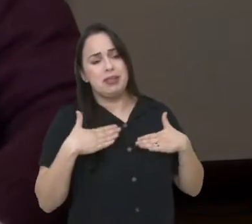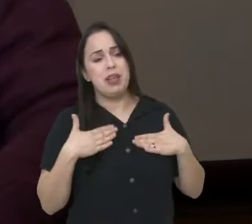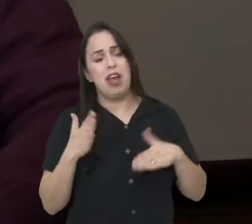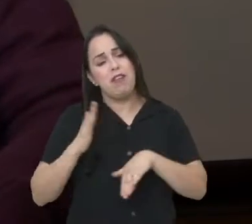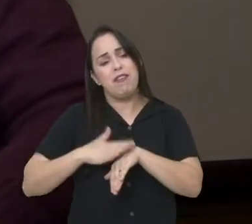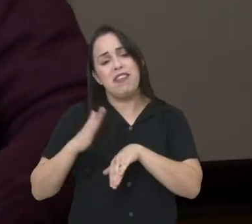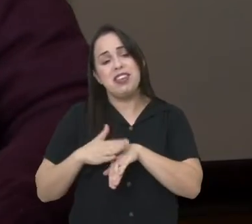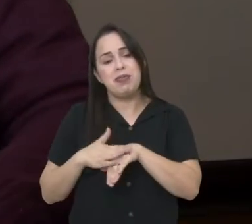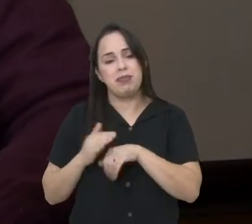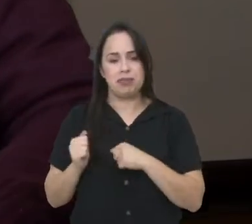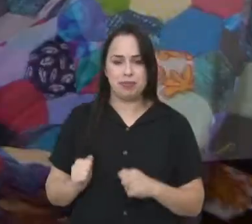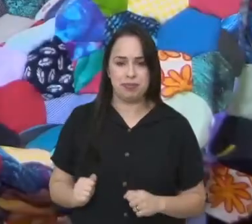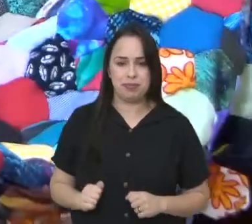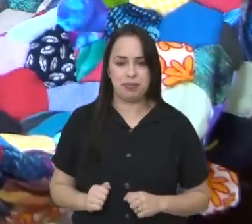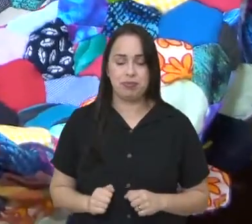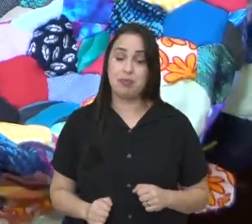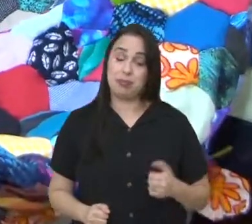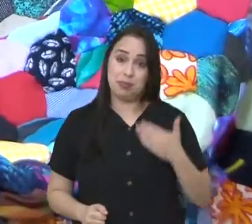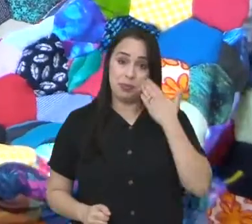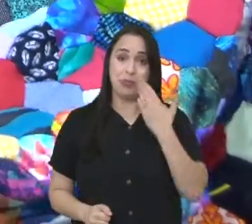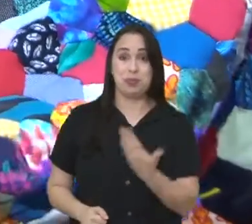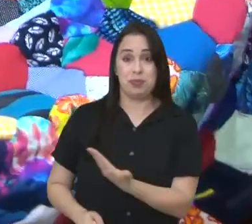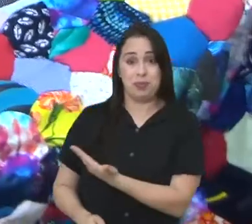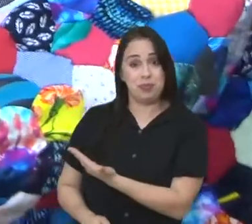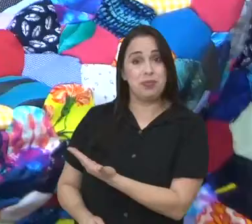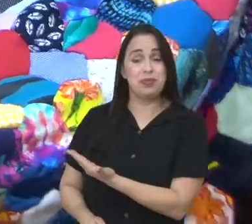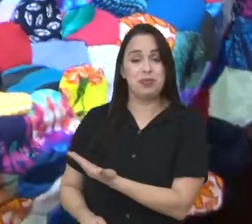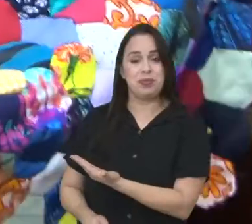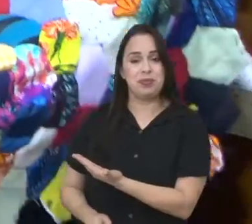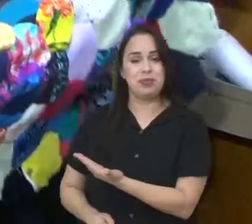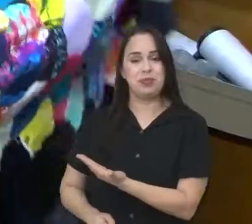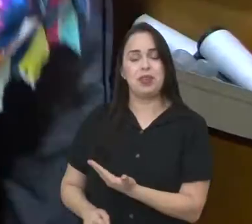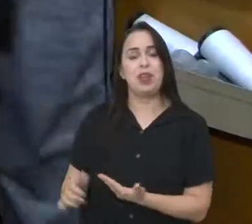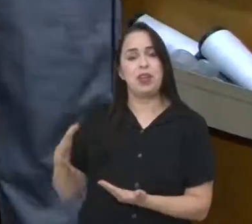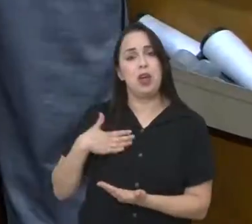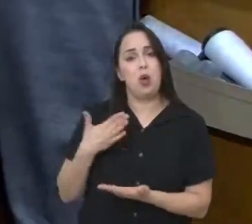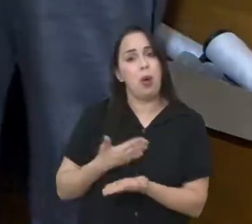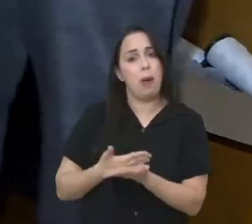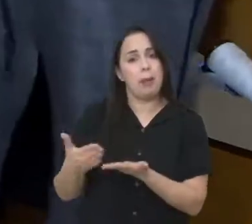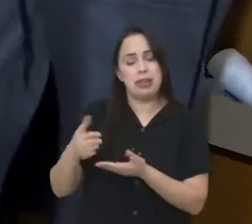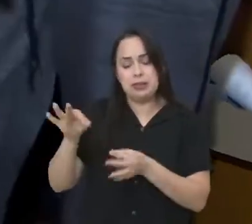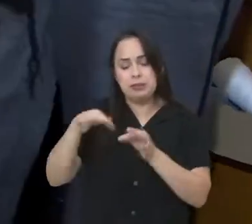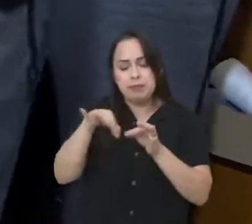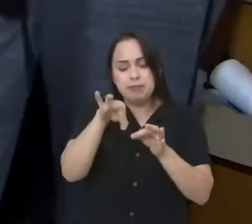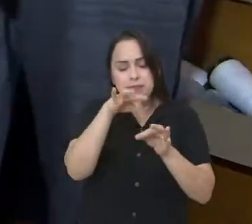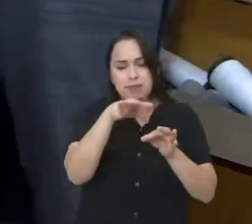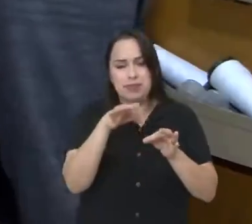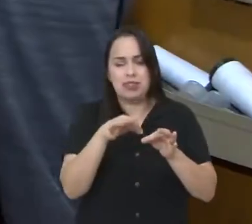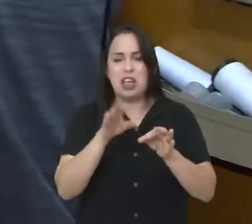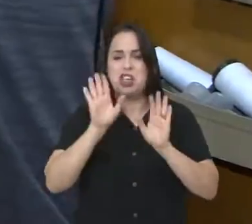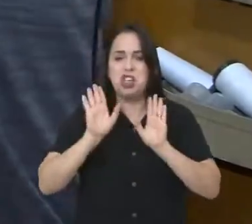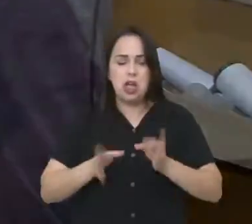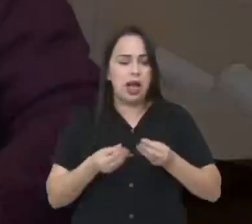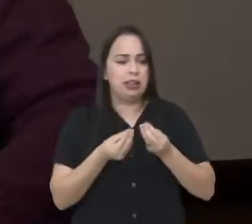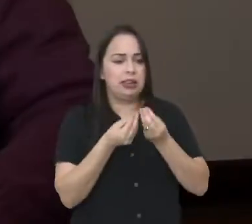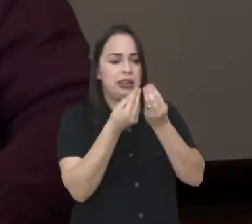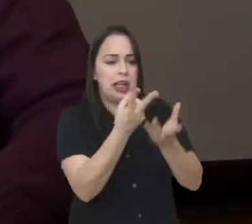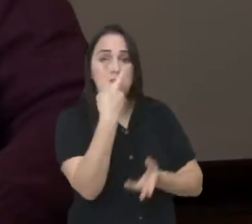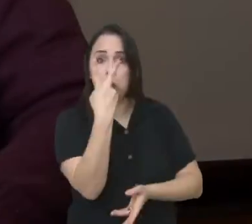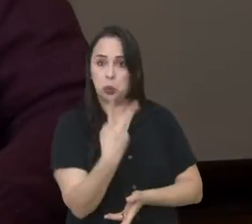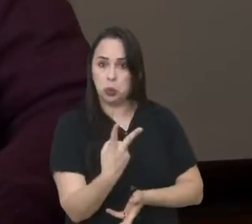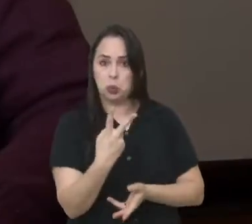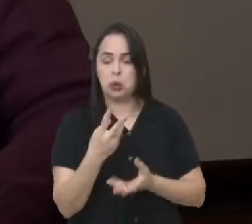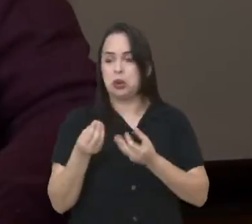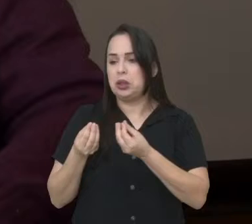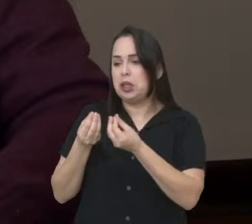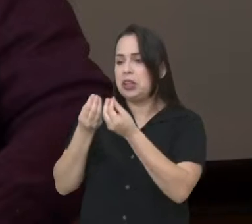se eu faço alguma coisa. E trouxe e comecei a fazer coxa de retalho. Eu já dei, acho que umas 2 para Santa Terezinha, dei para